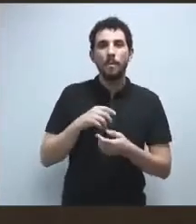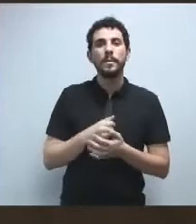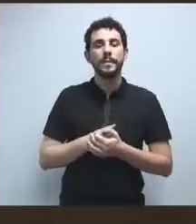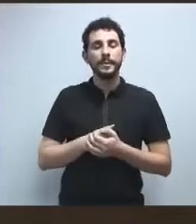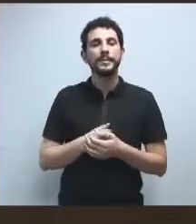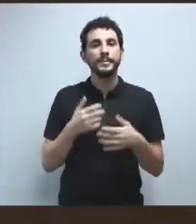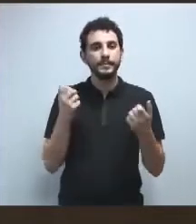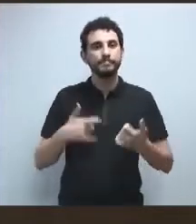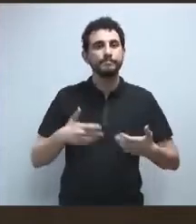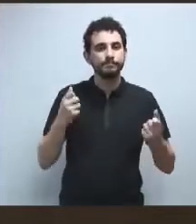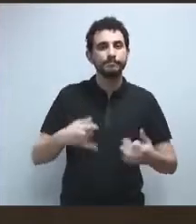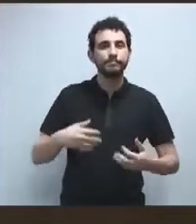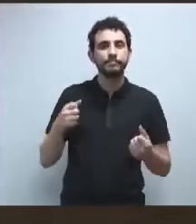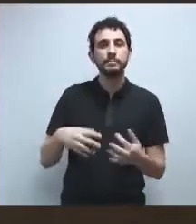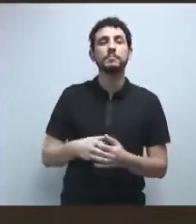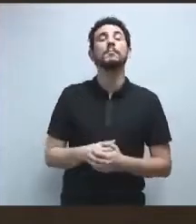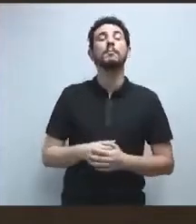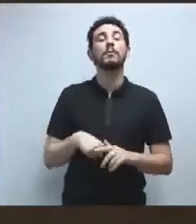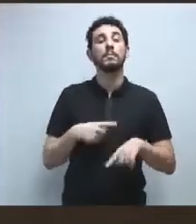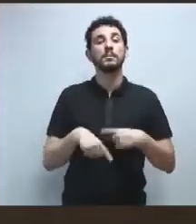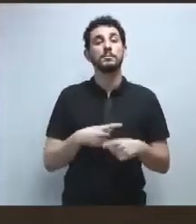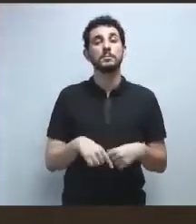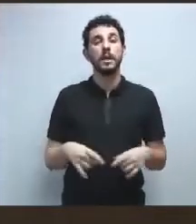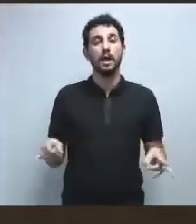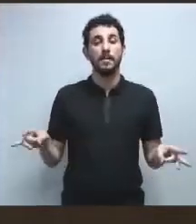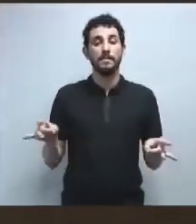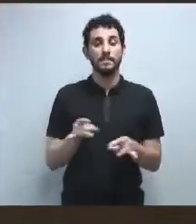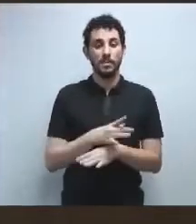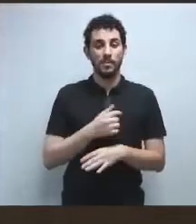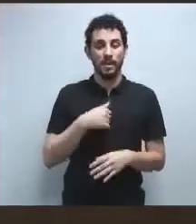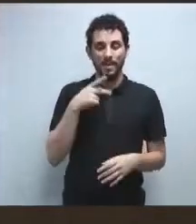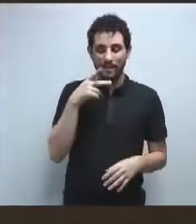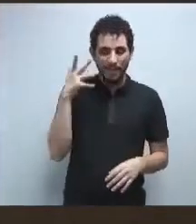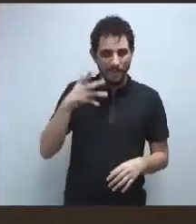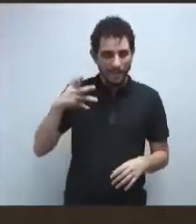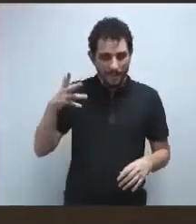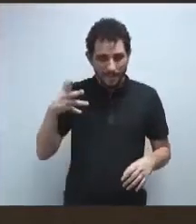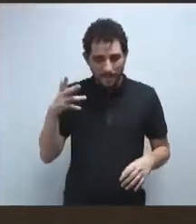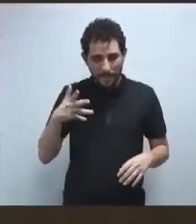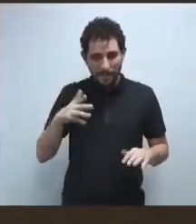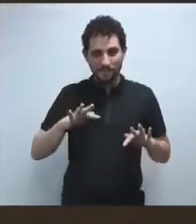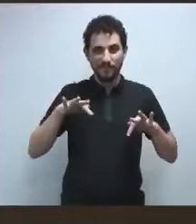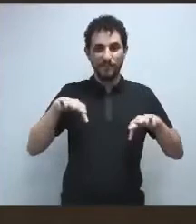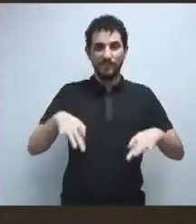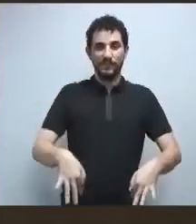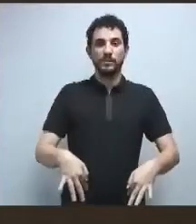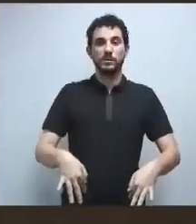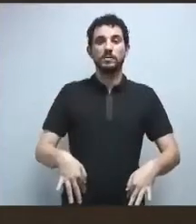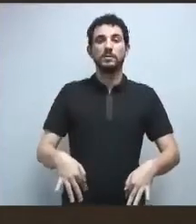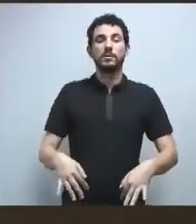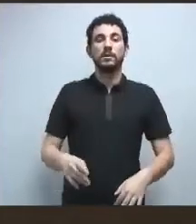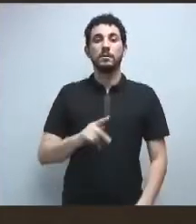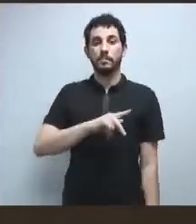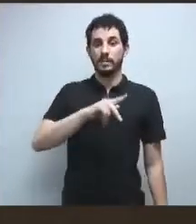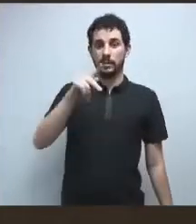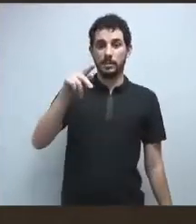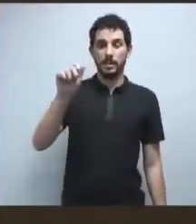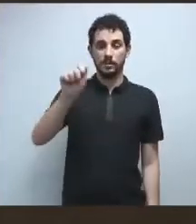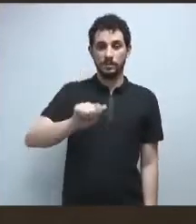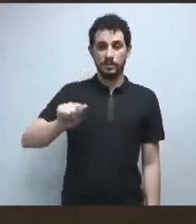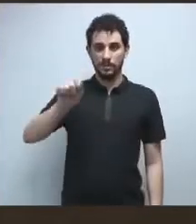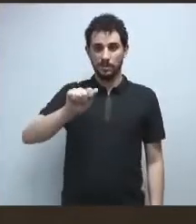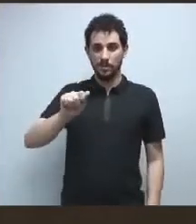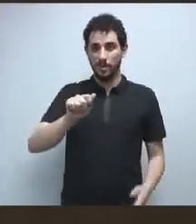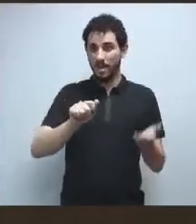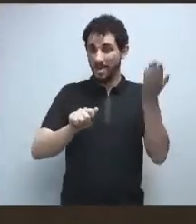público determinou a nossa fala no encerramento do congresso o presidente da associação da